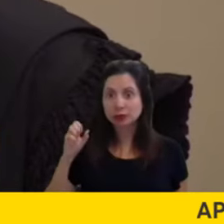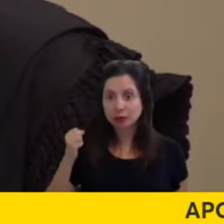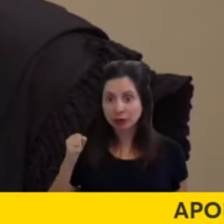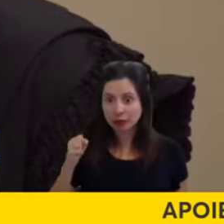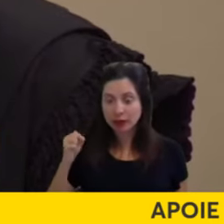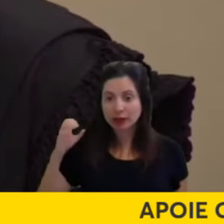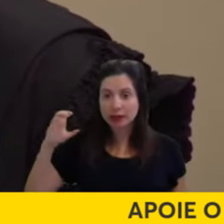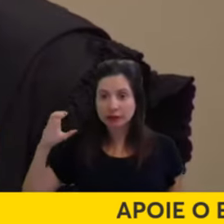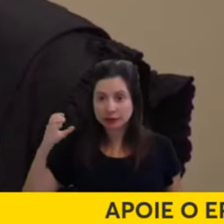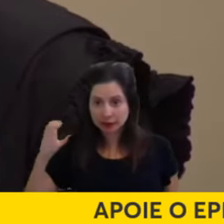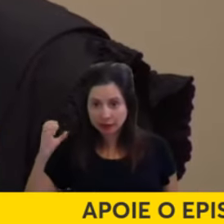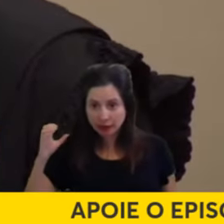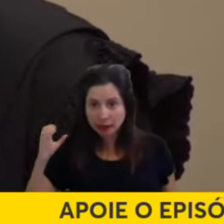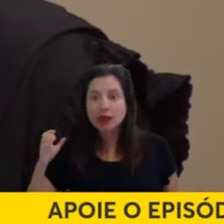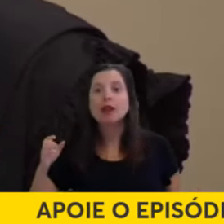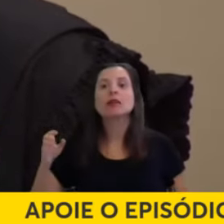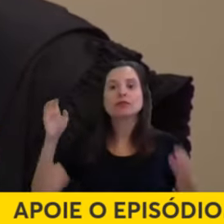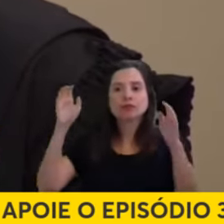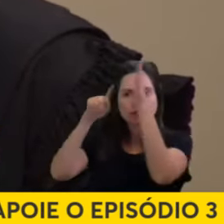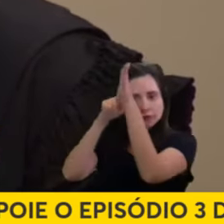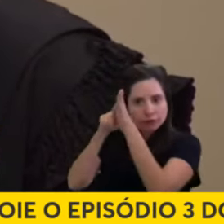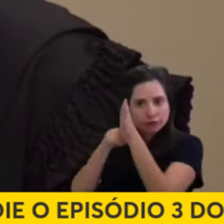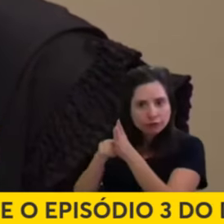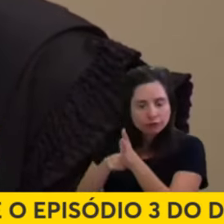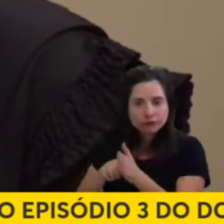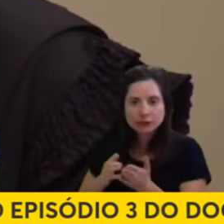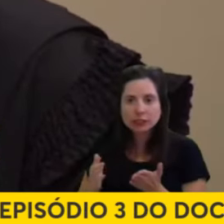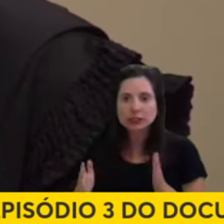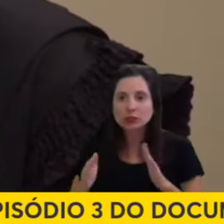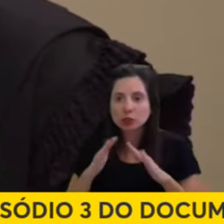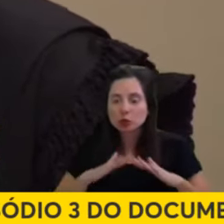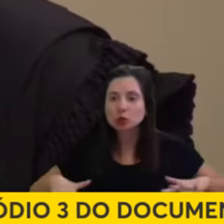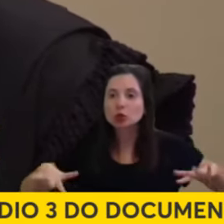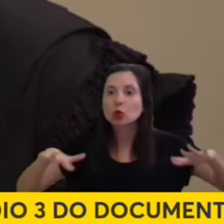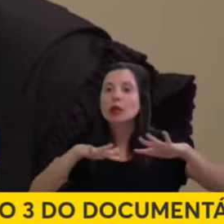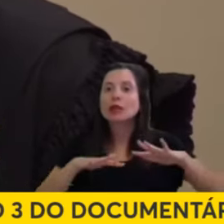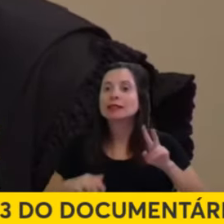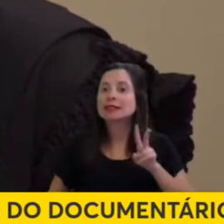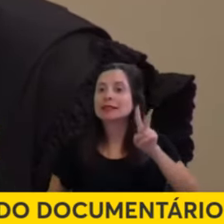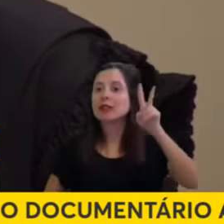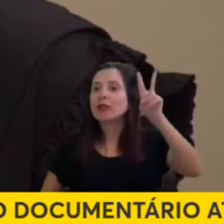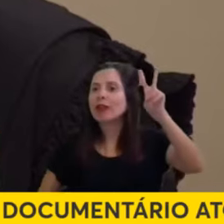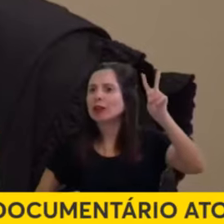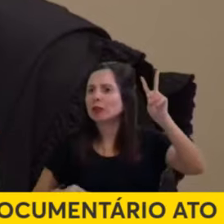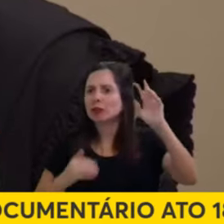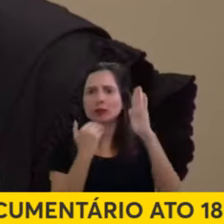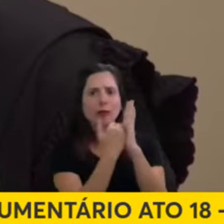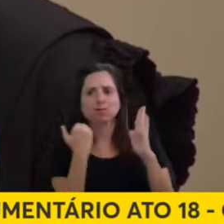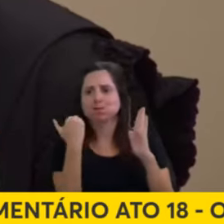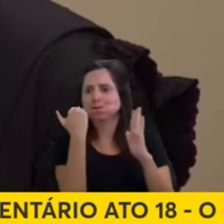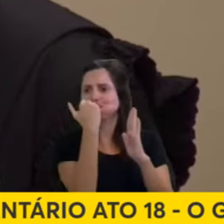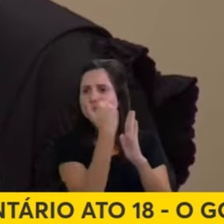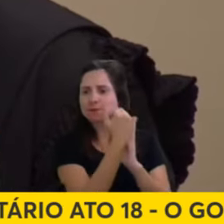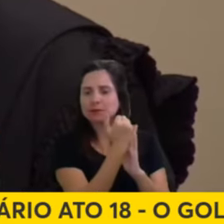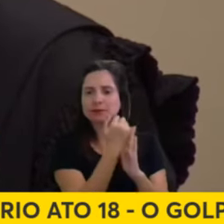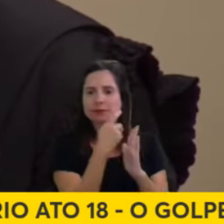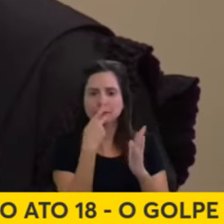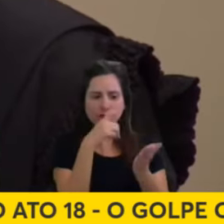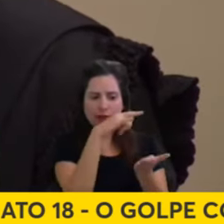na pré-campanha dos investigados englobando todas as pré-campanha são valores completamente discrepantes que eles dizem nesse